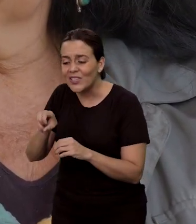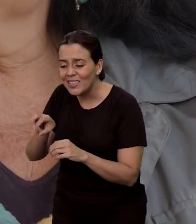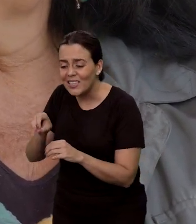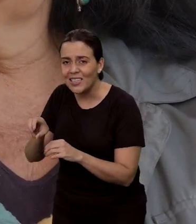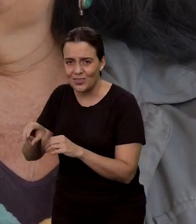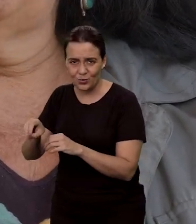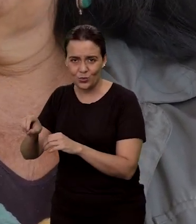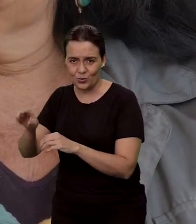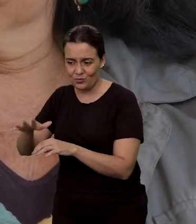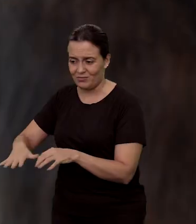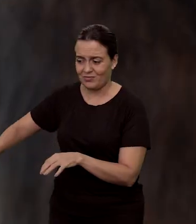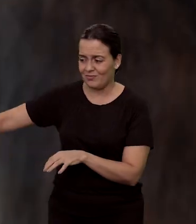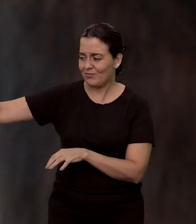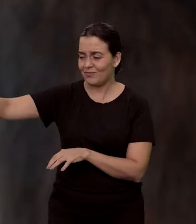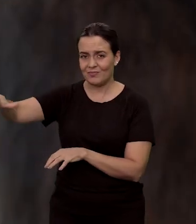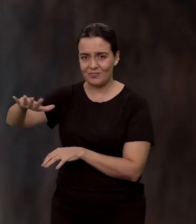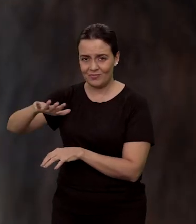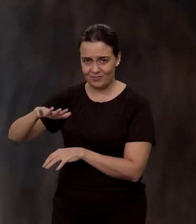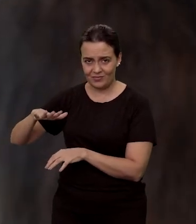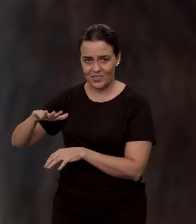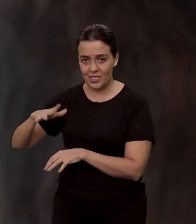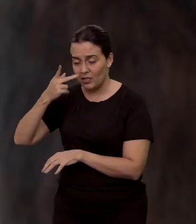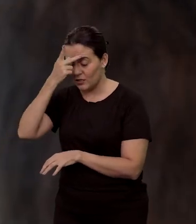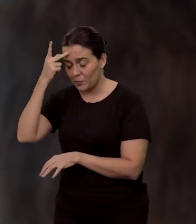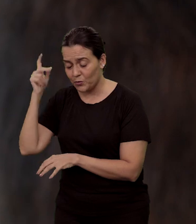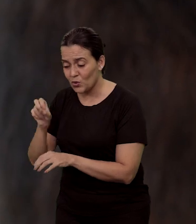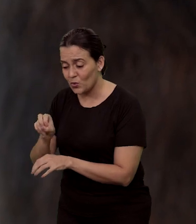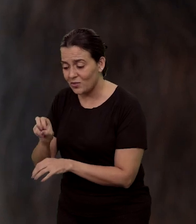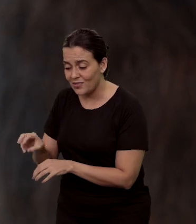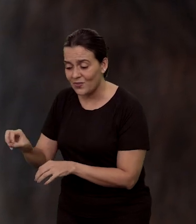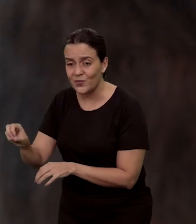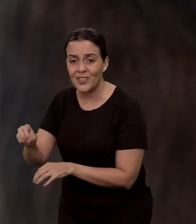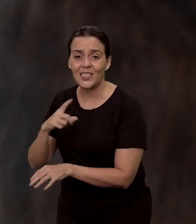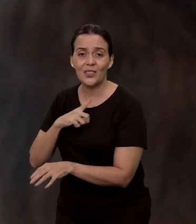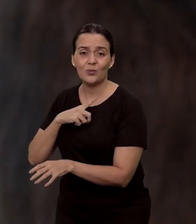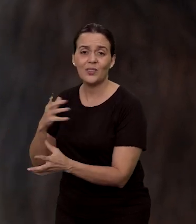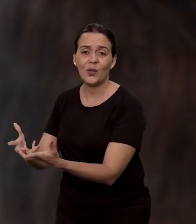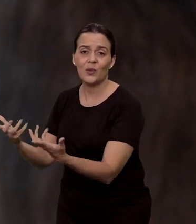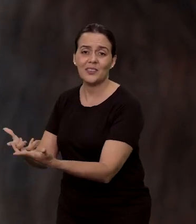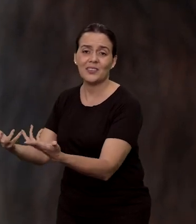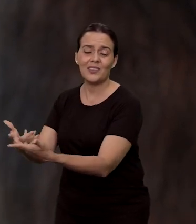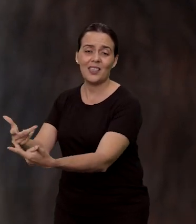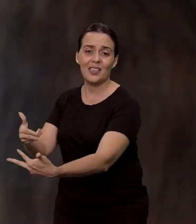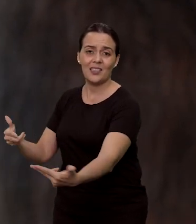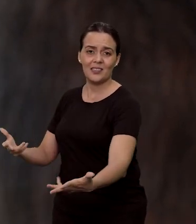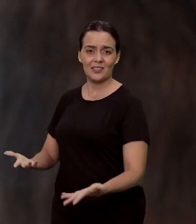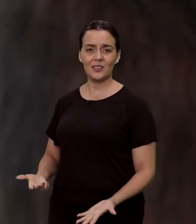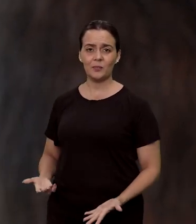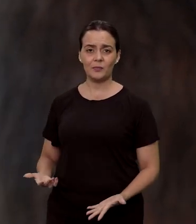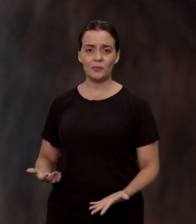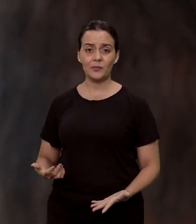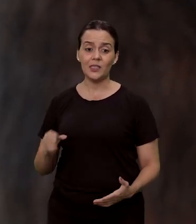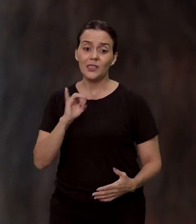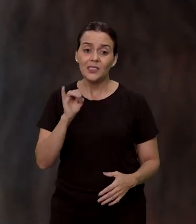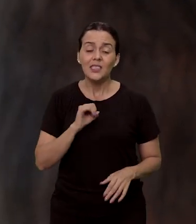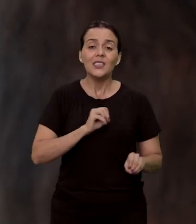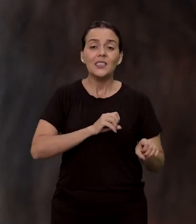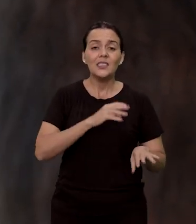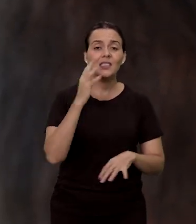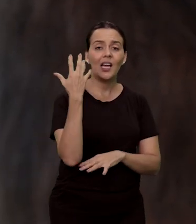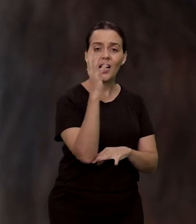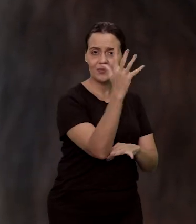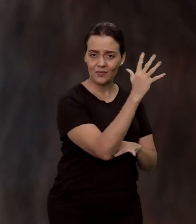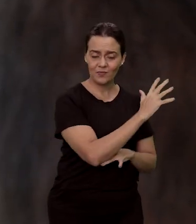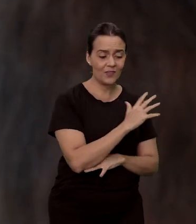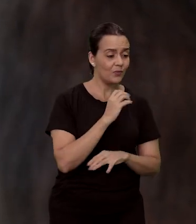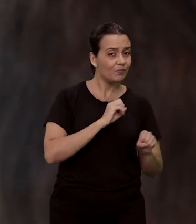a flexibilização da legislação. A nossa população está sendo envenenada. Então, acho que educação ambiental é um